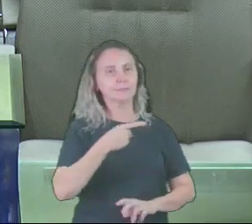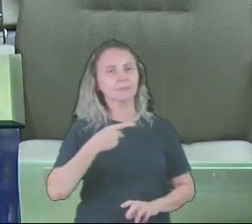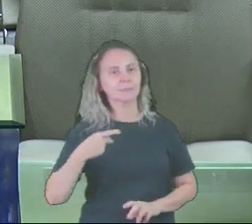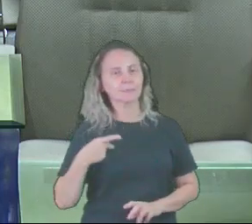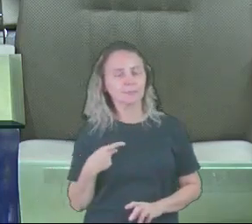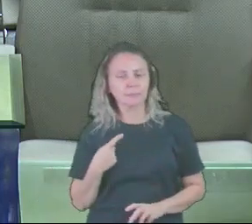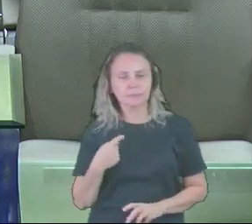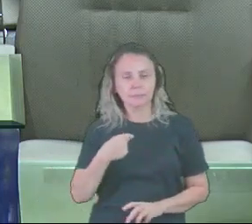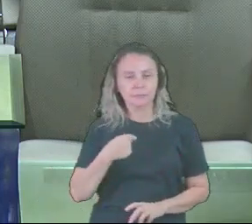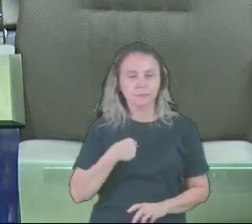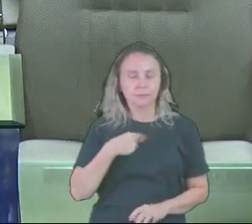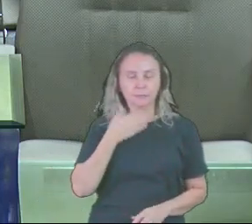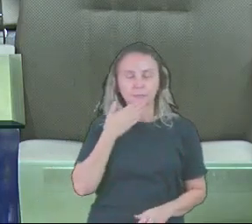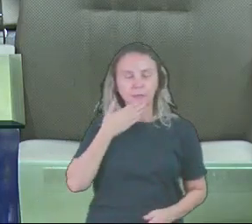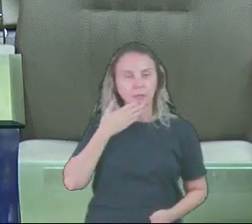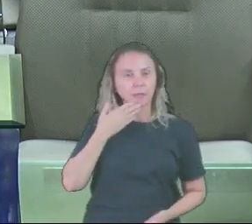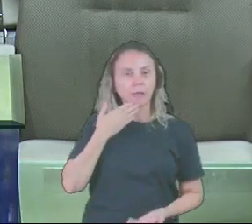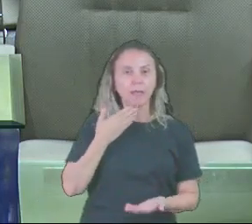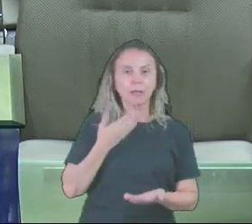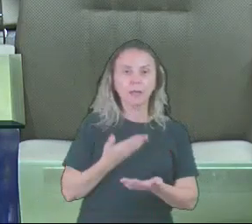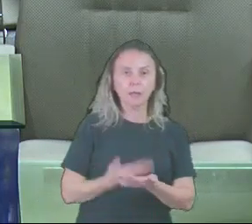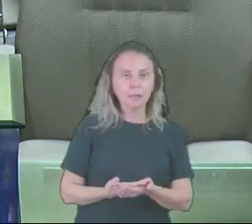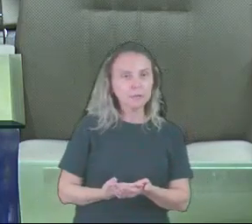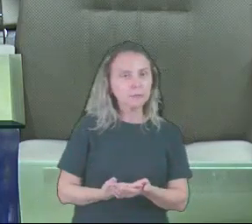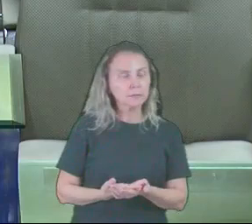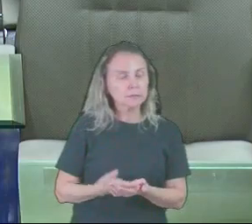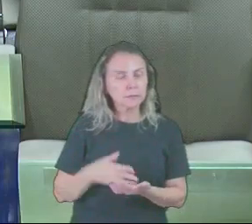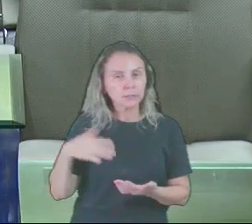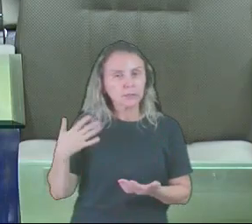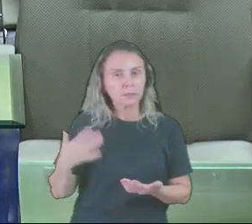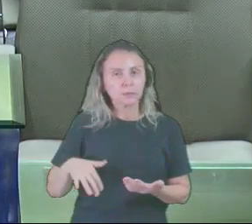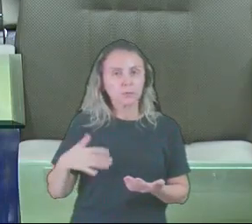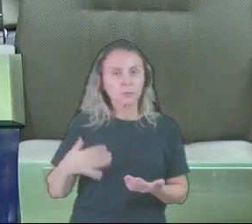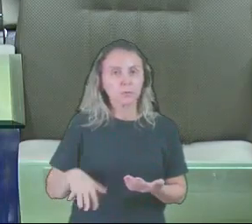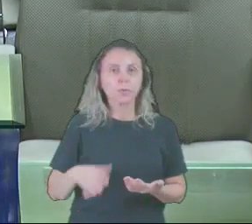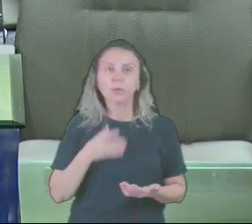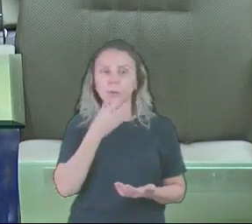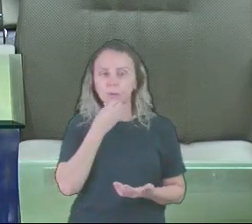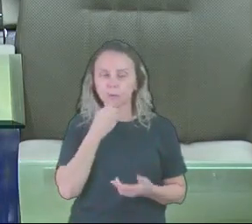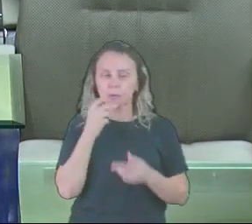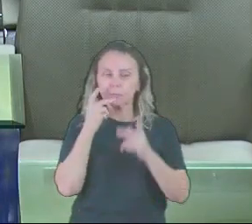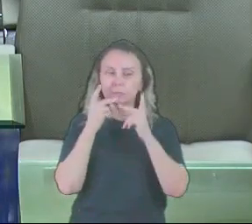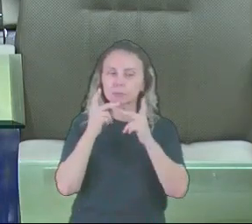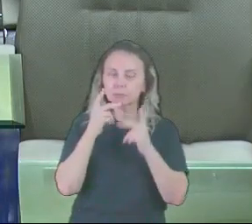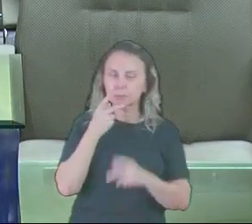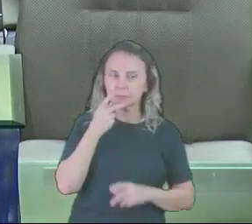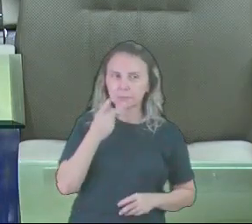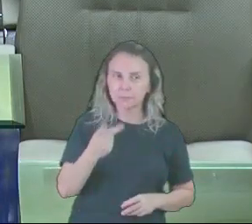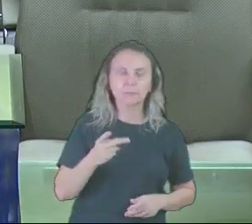e eu fico boquiaberto instalado estarrecido Como diz um certo pregador